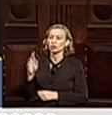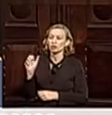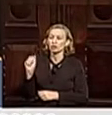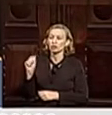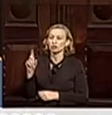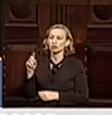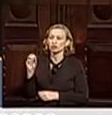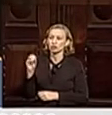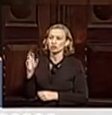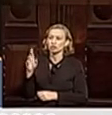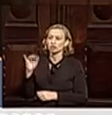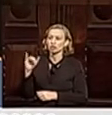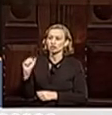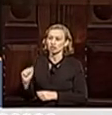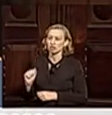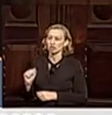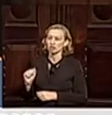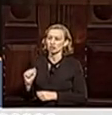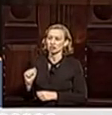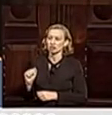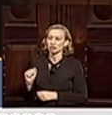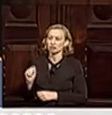cometer equívocos que não só